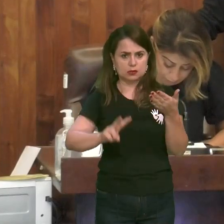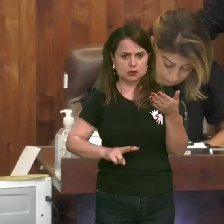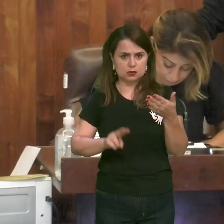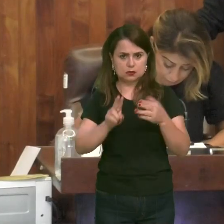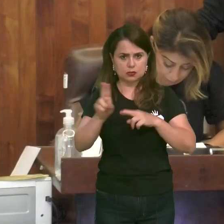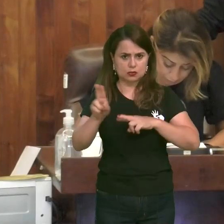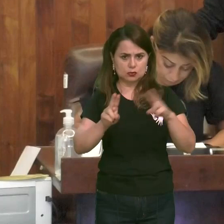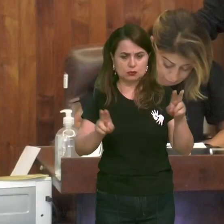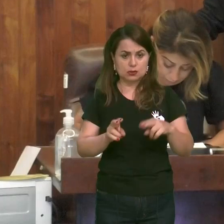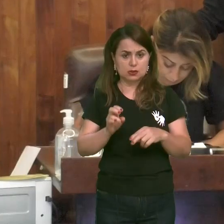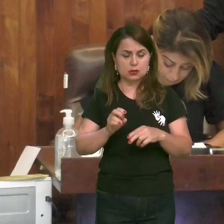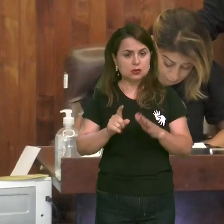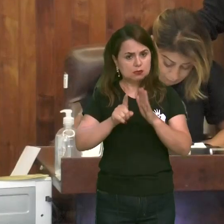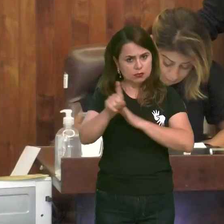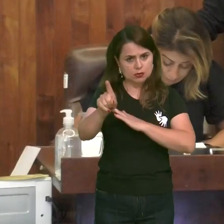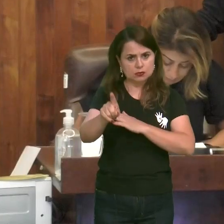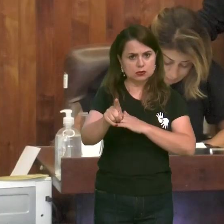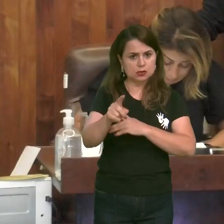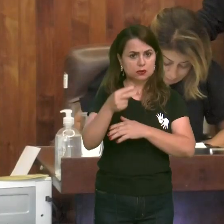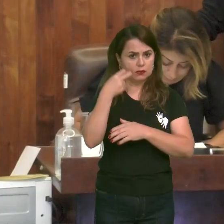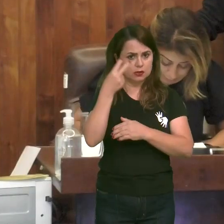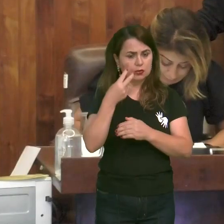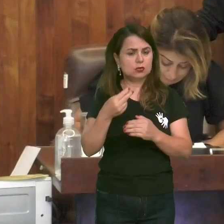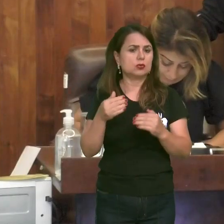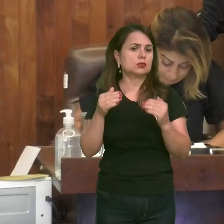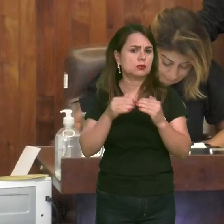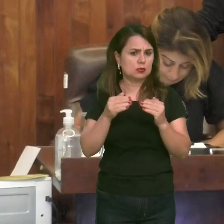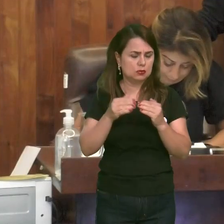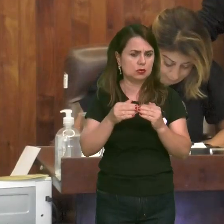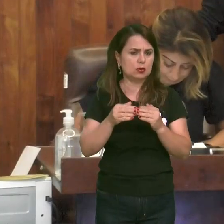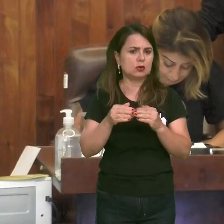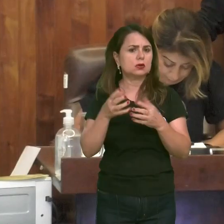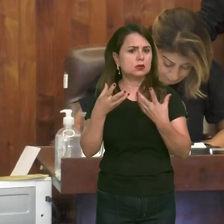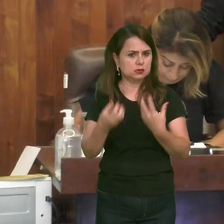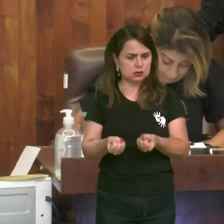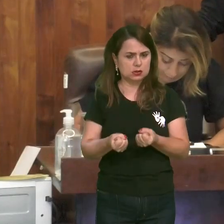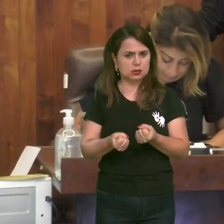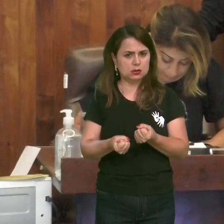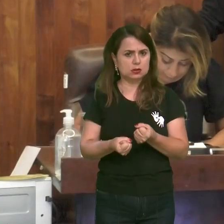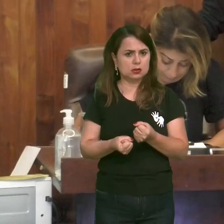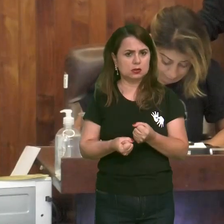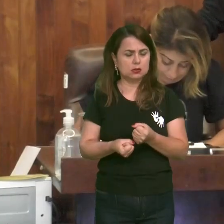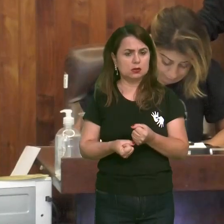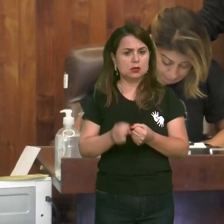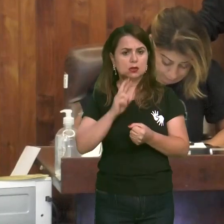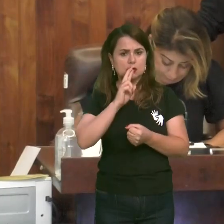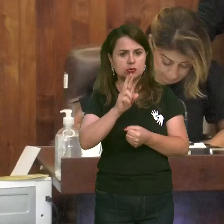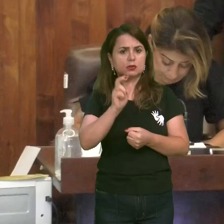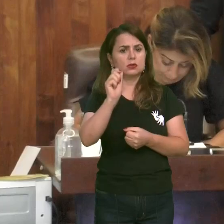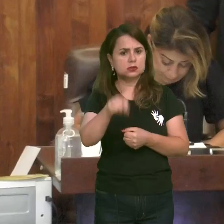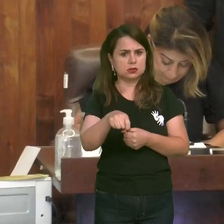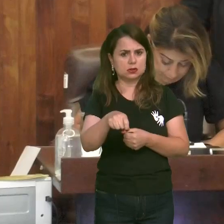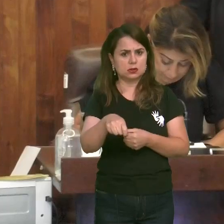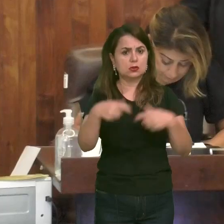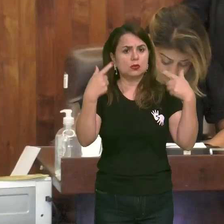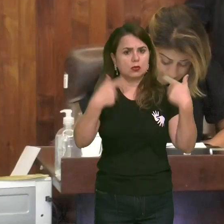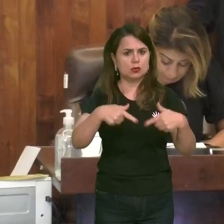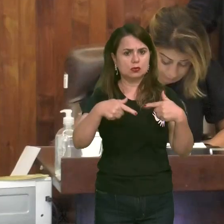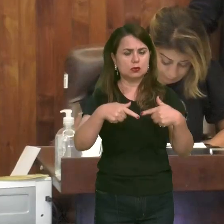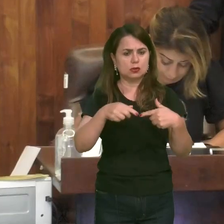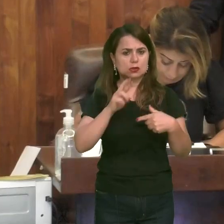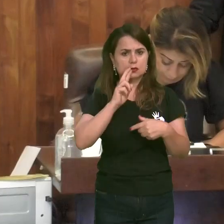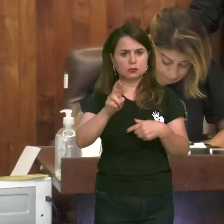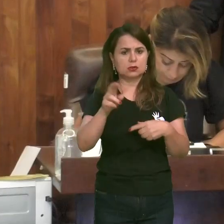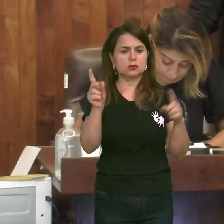os vereadores que são favoráveis ao artigo primeiro do projeto de lei 112 2022 responderão sim